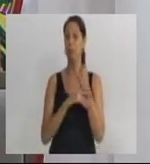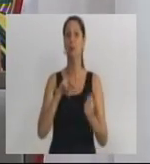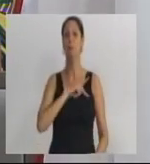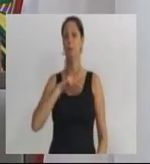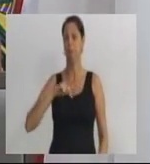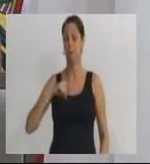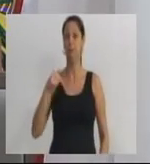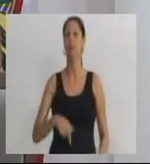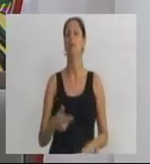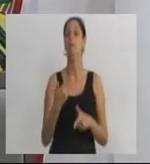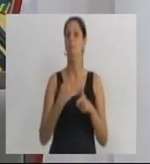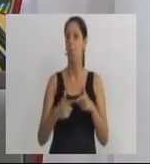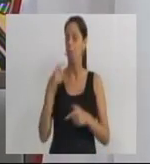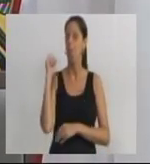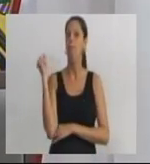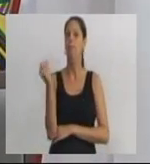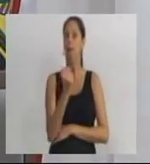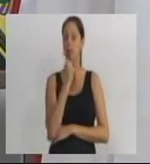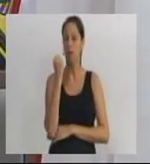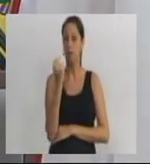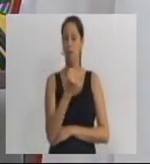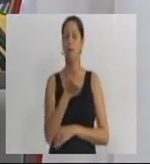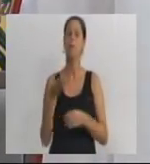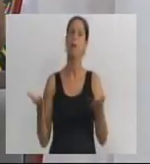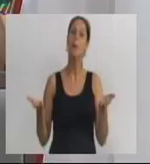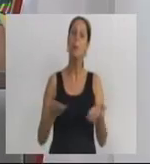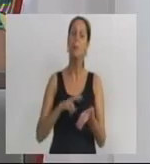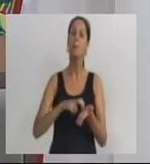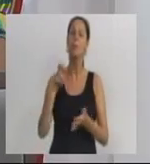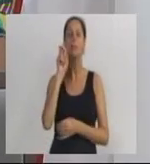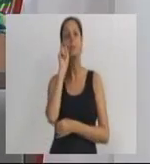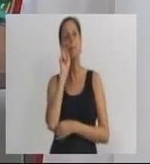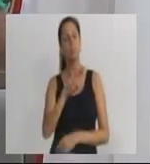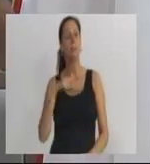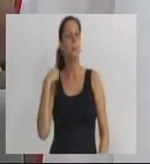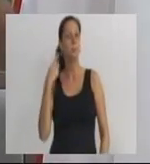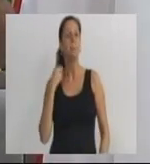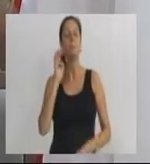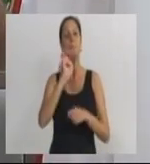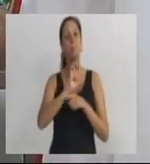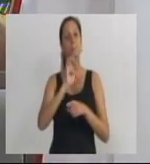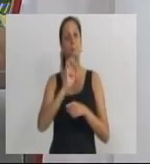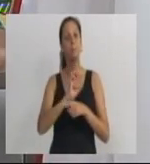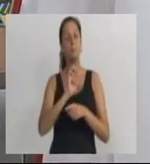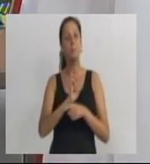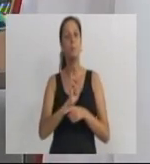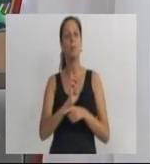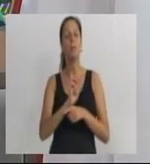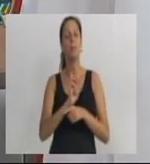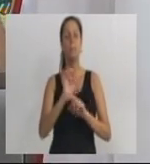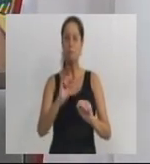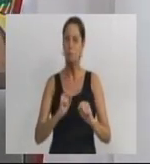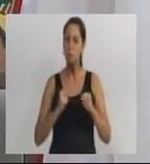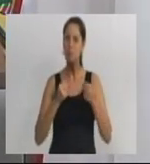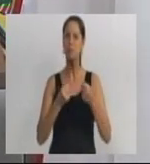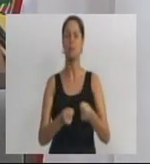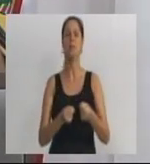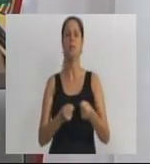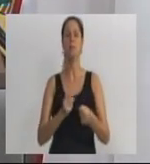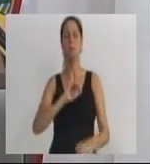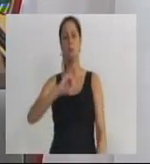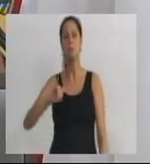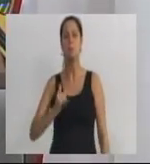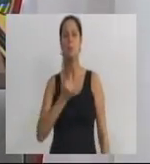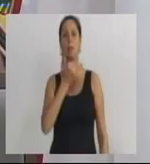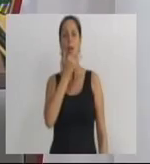que hoje de manhã eu vi um deputado estadual investindo energias em justificar o